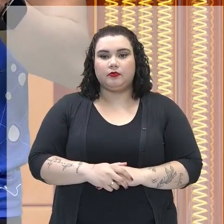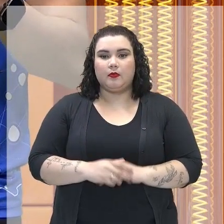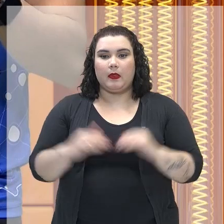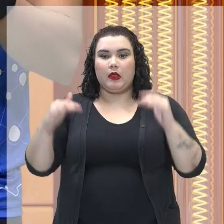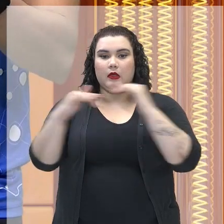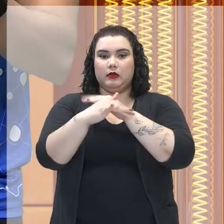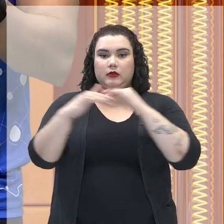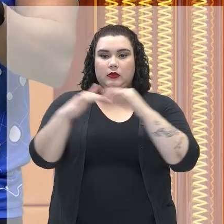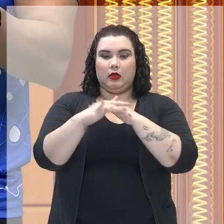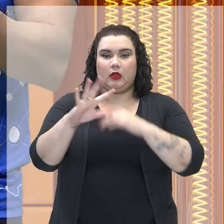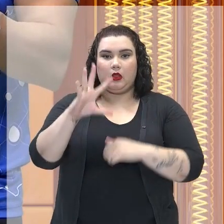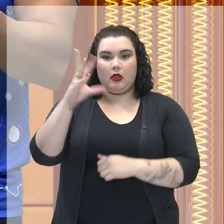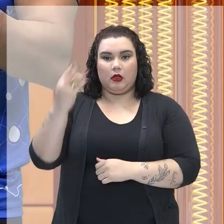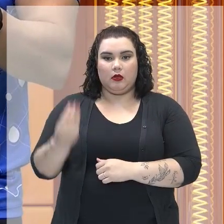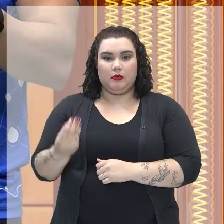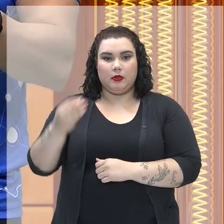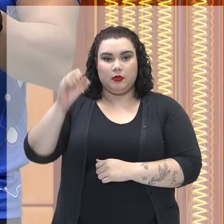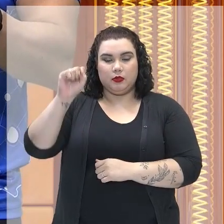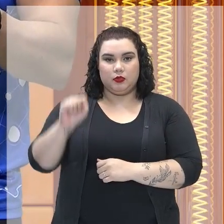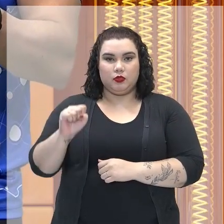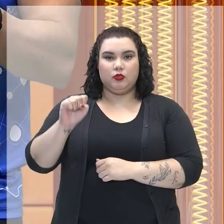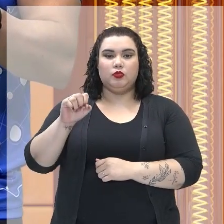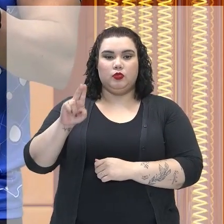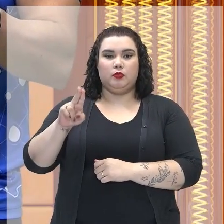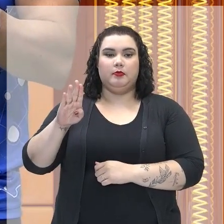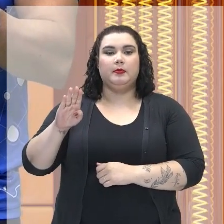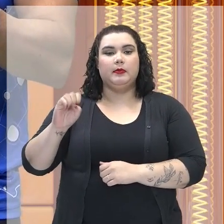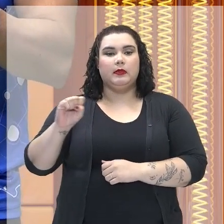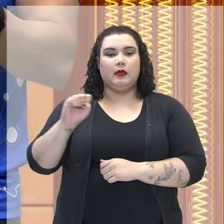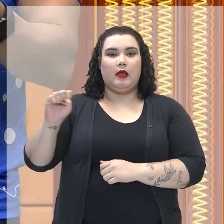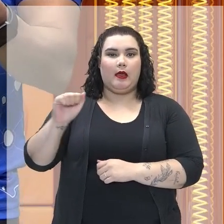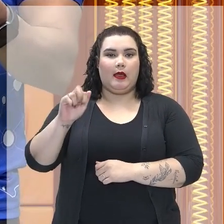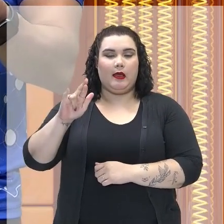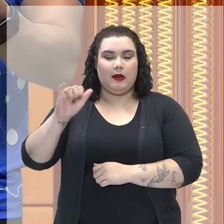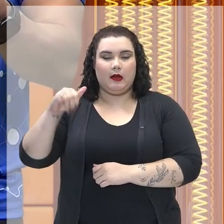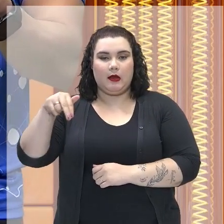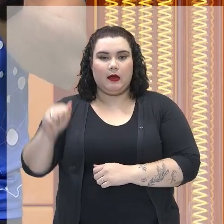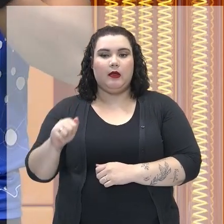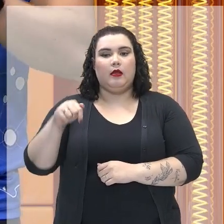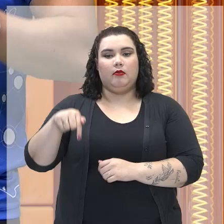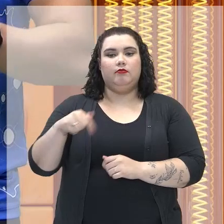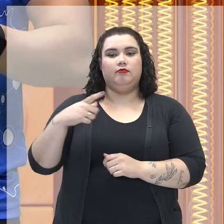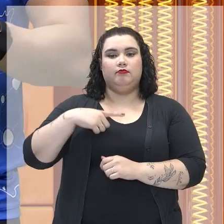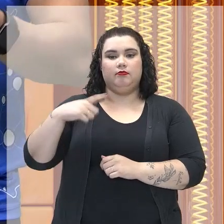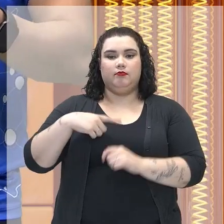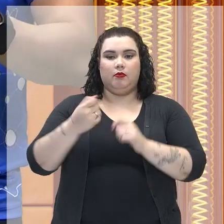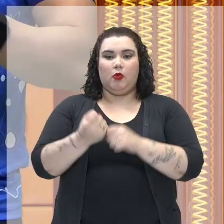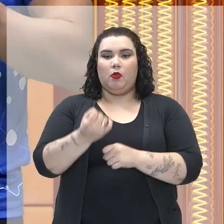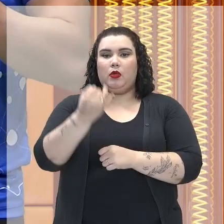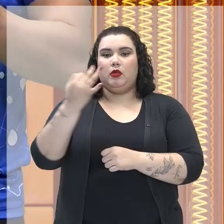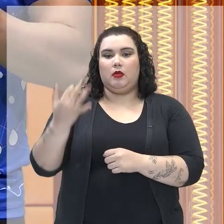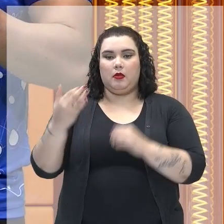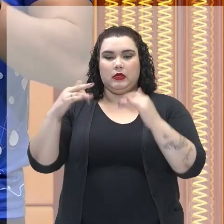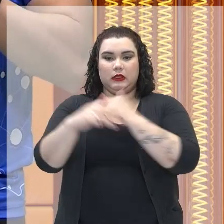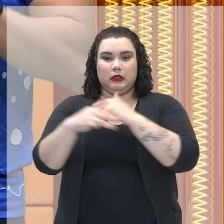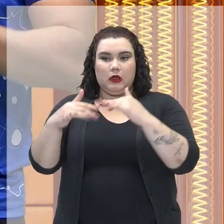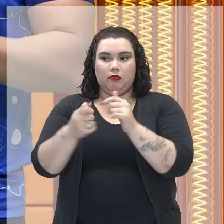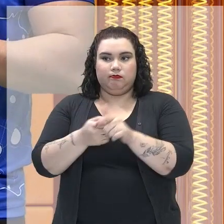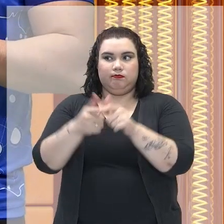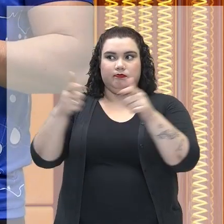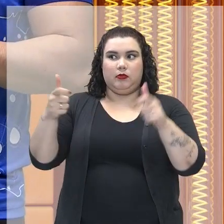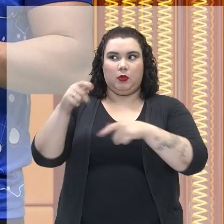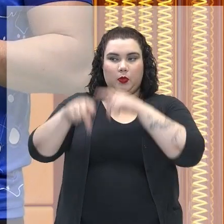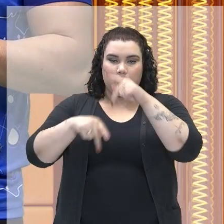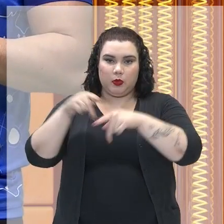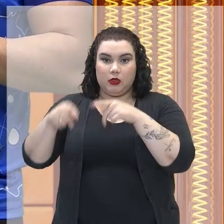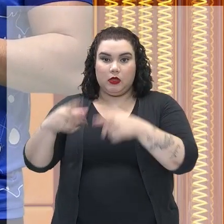na África subsaariana, elas são mais populosas. Nós temos mais cidades populosas dentro